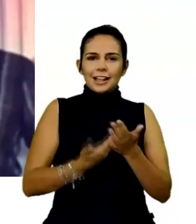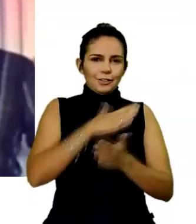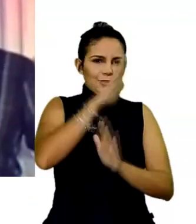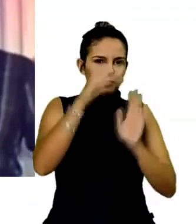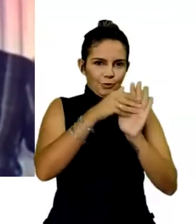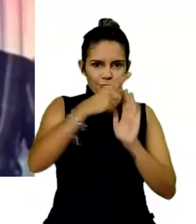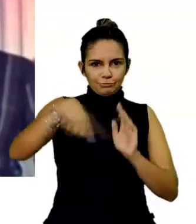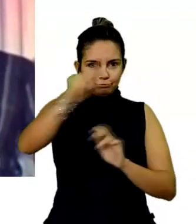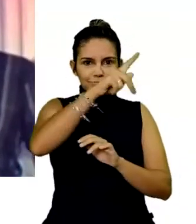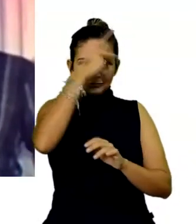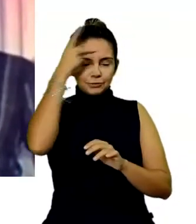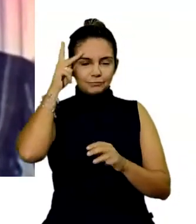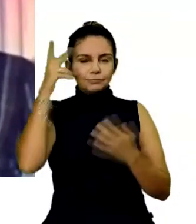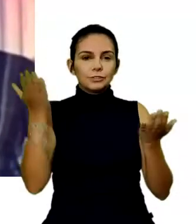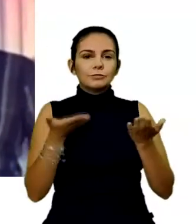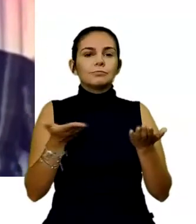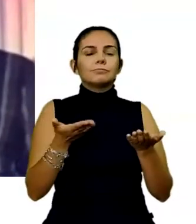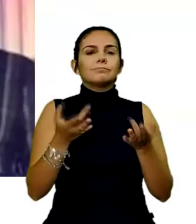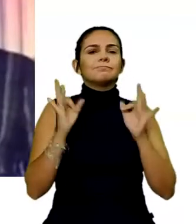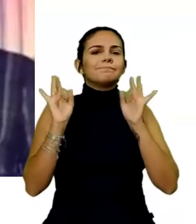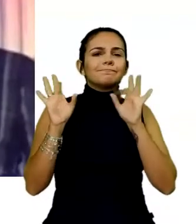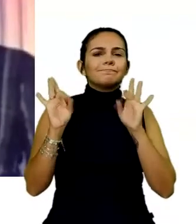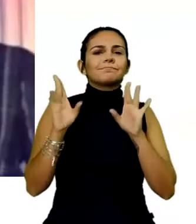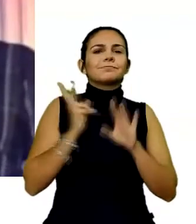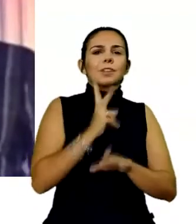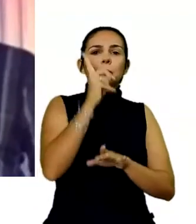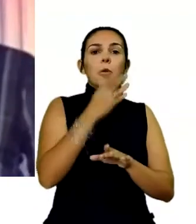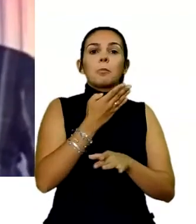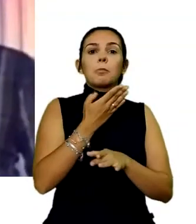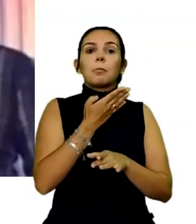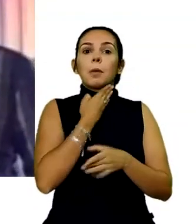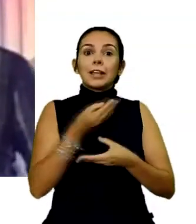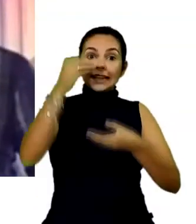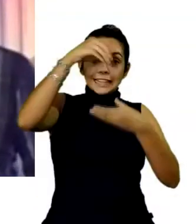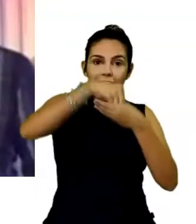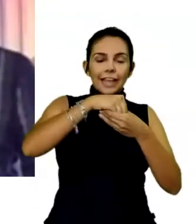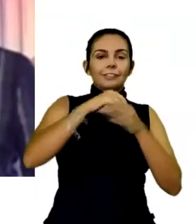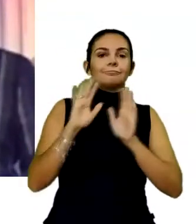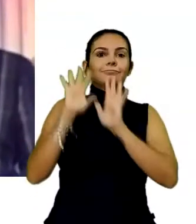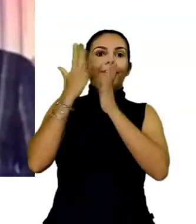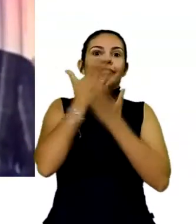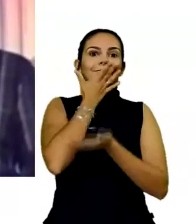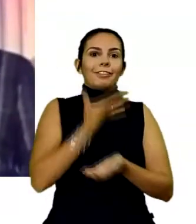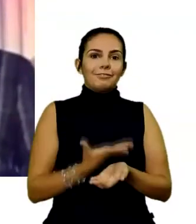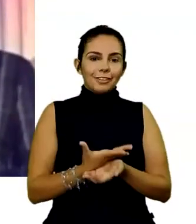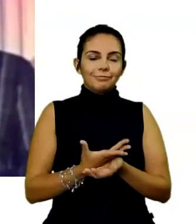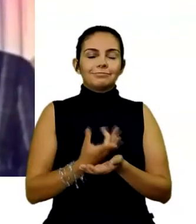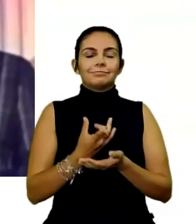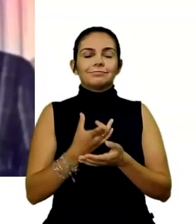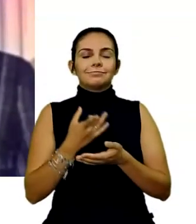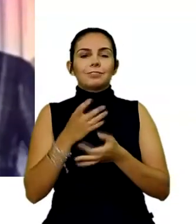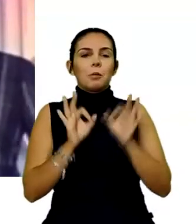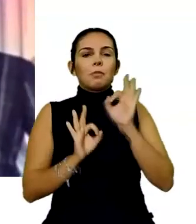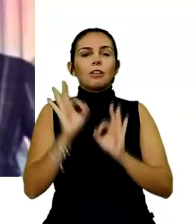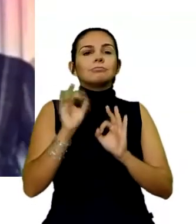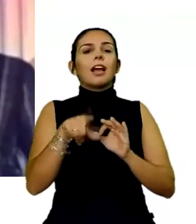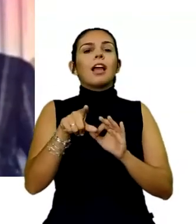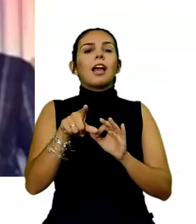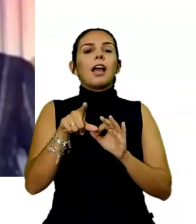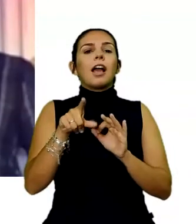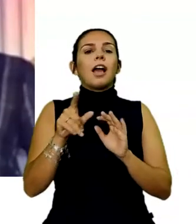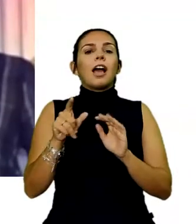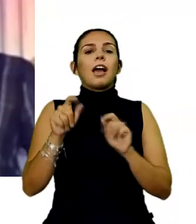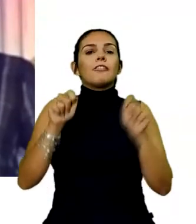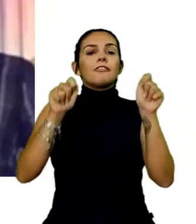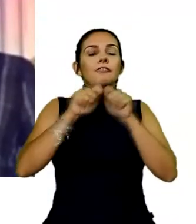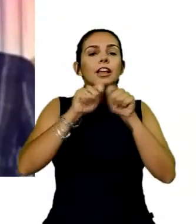França e Rafael Noli estão sentados em frente a um cartaz do Fest Natal Araxá 2020. Sempre um papo, projeto idealizado pelo Afonso